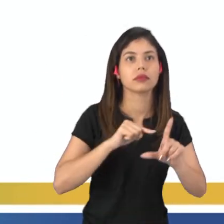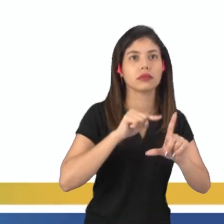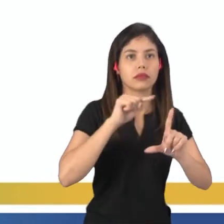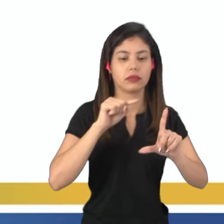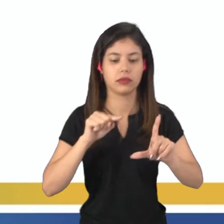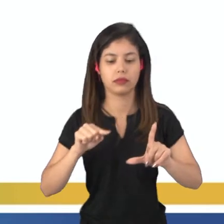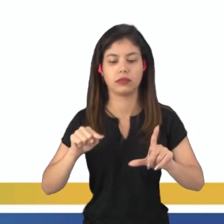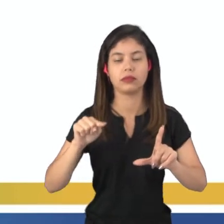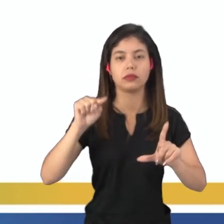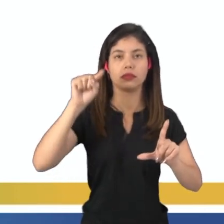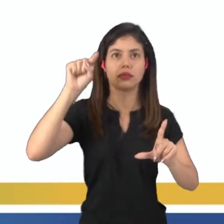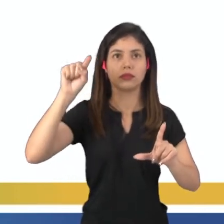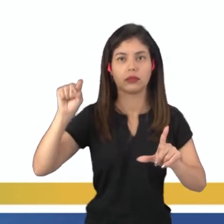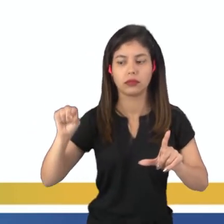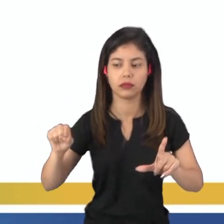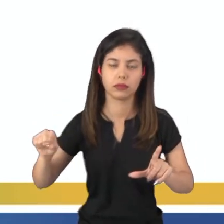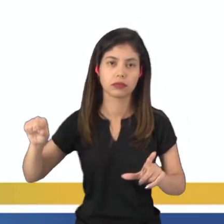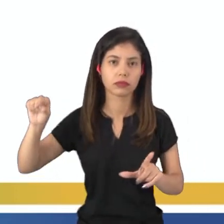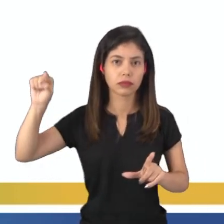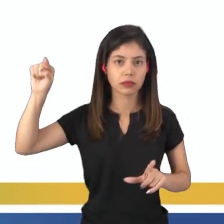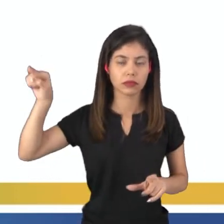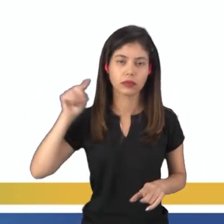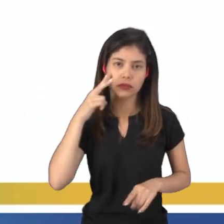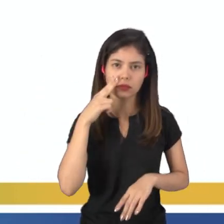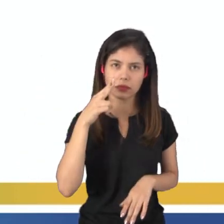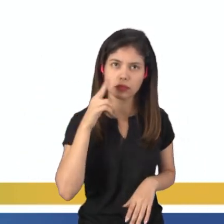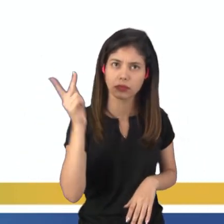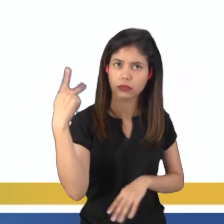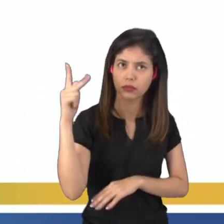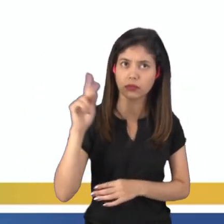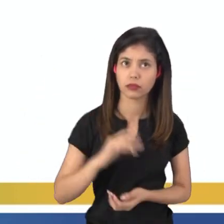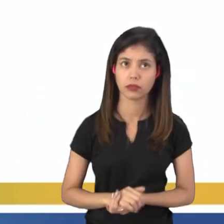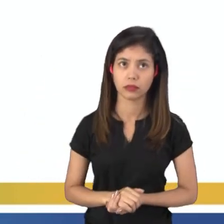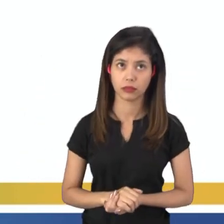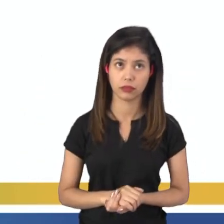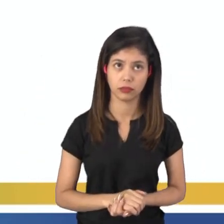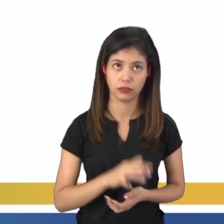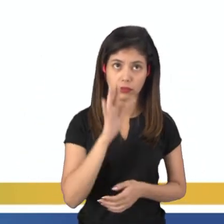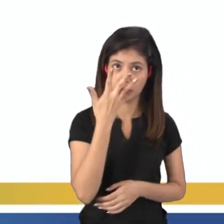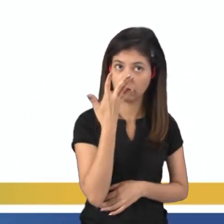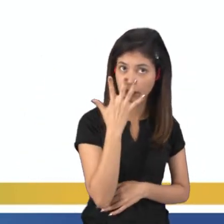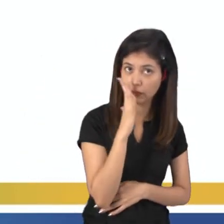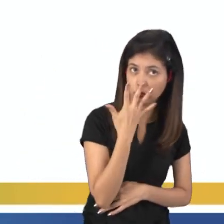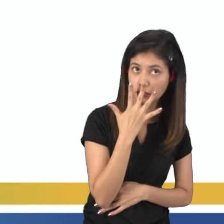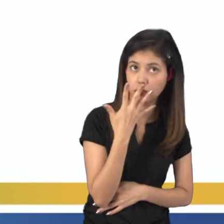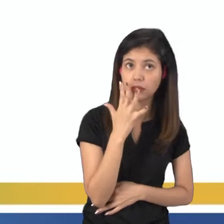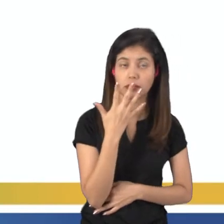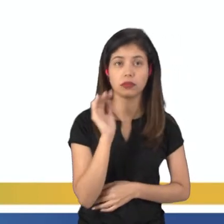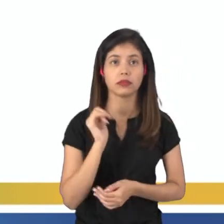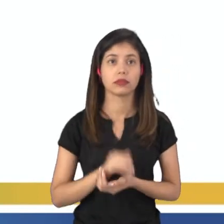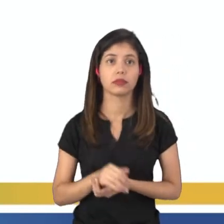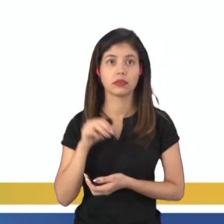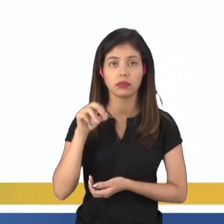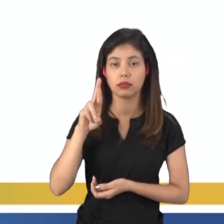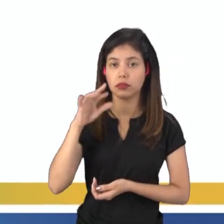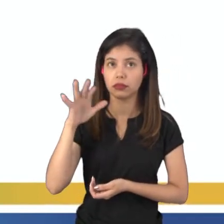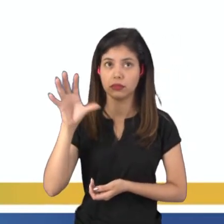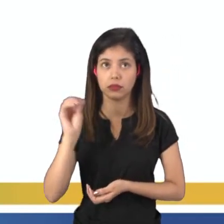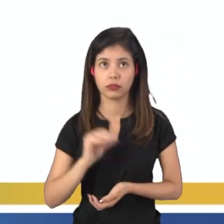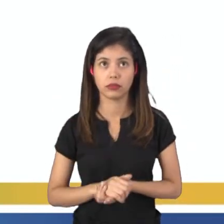da nossa linha, certo? Então, vamos observar quem são esses períodos. Nós temos aí uma queda de fevereiro para março,